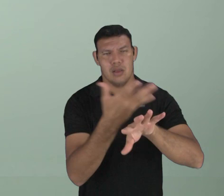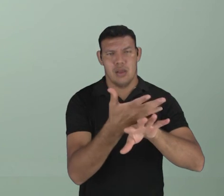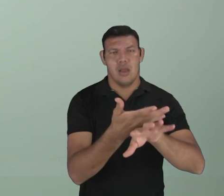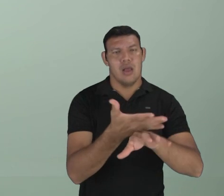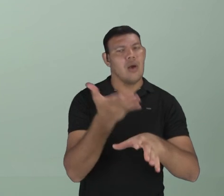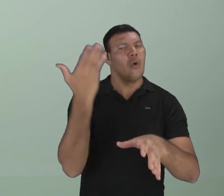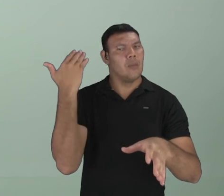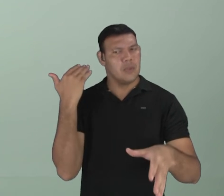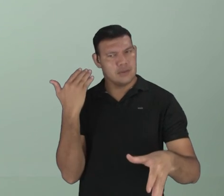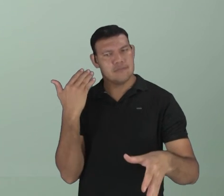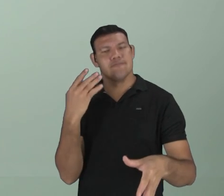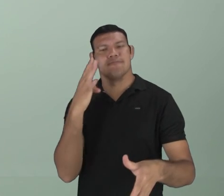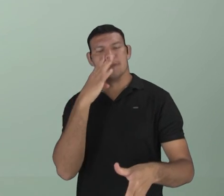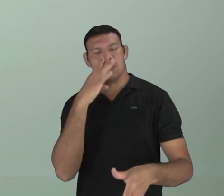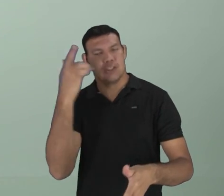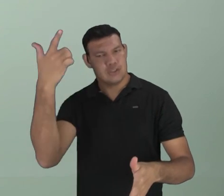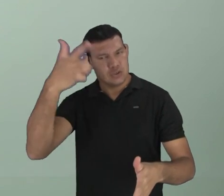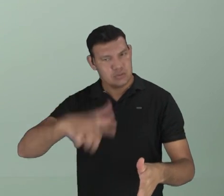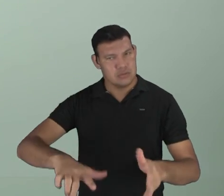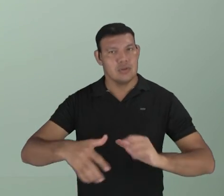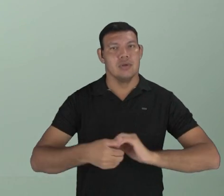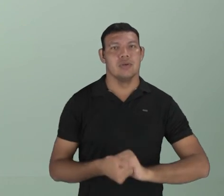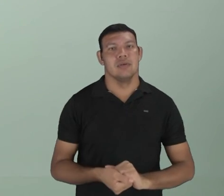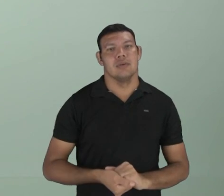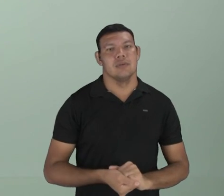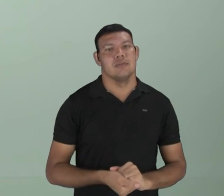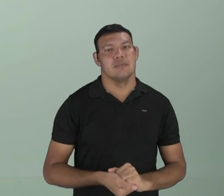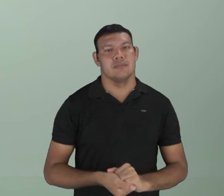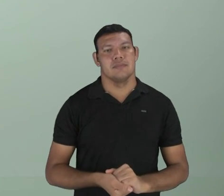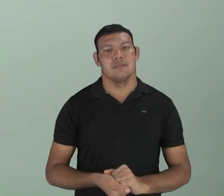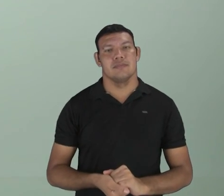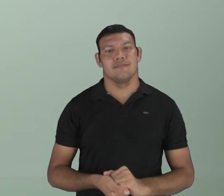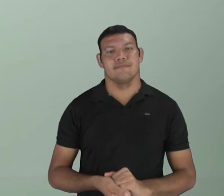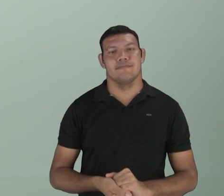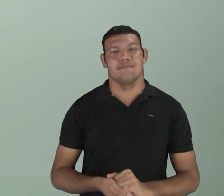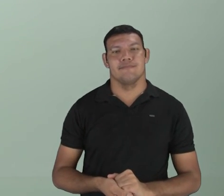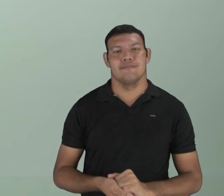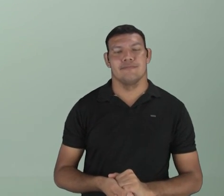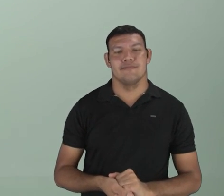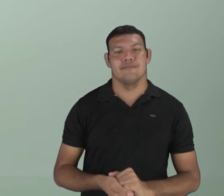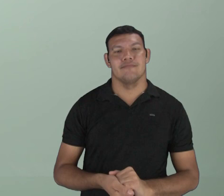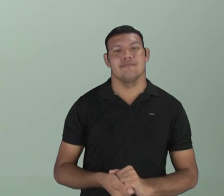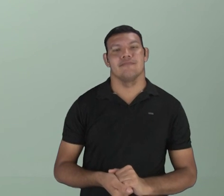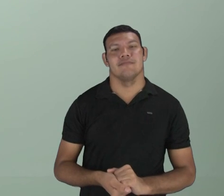quiserem rever, certo? E se divirtam com os